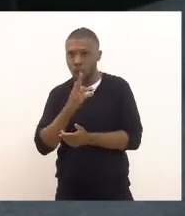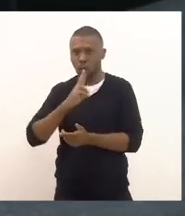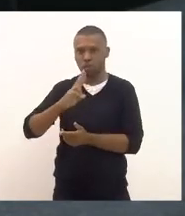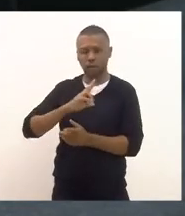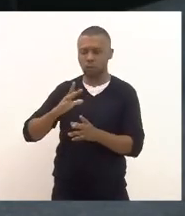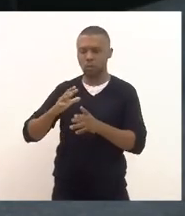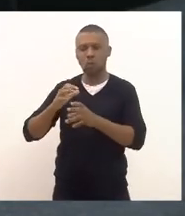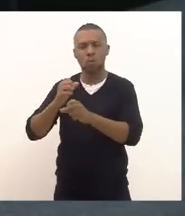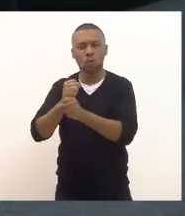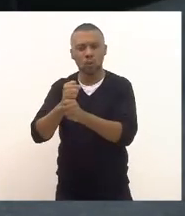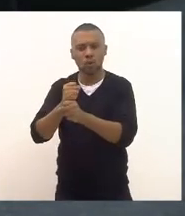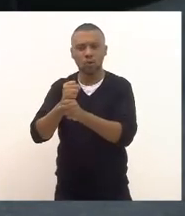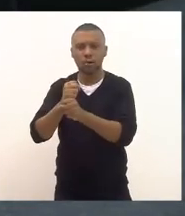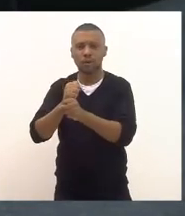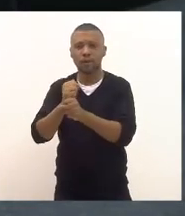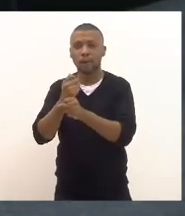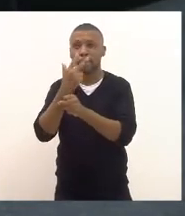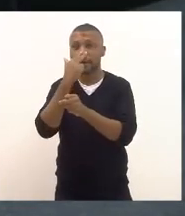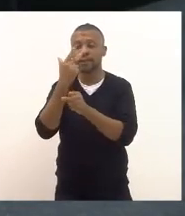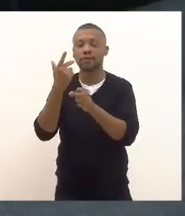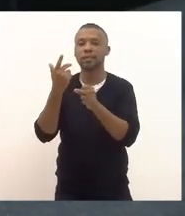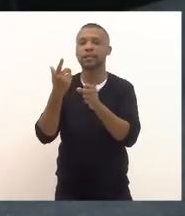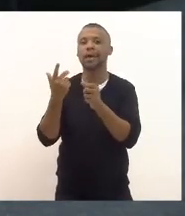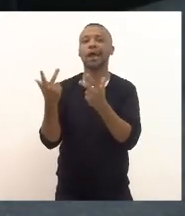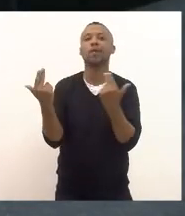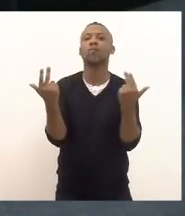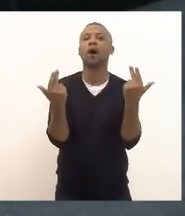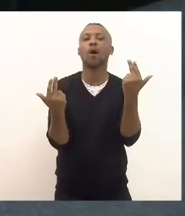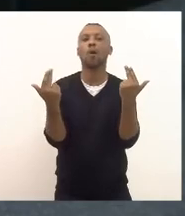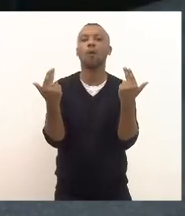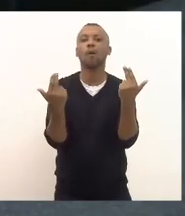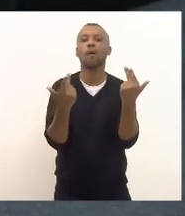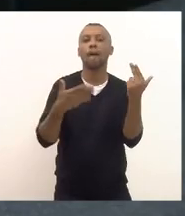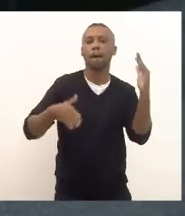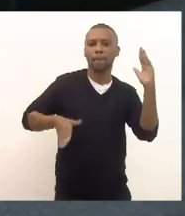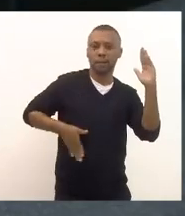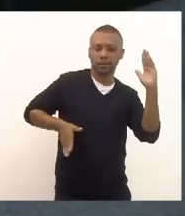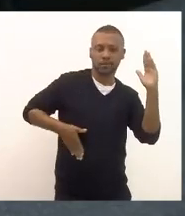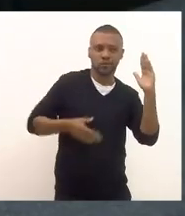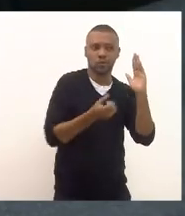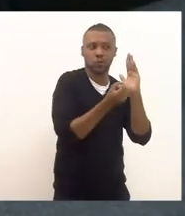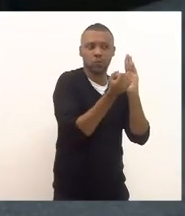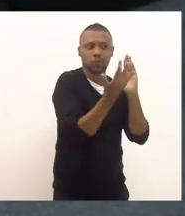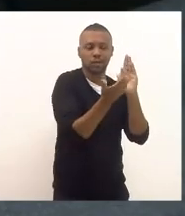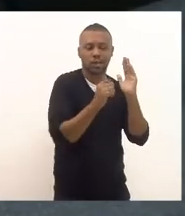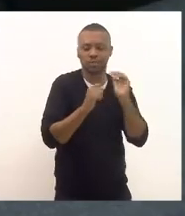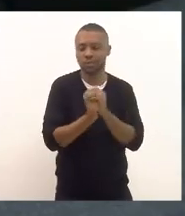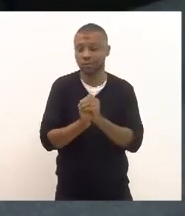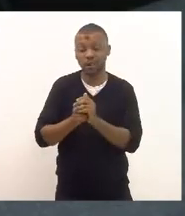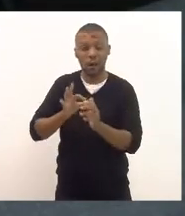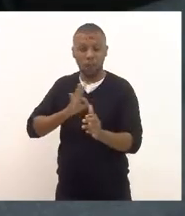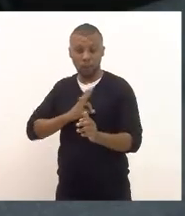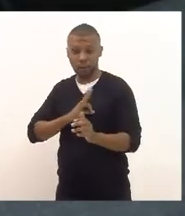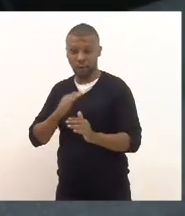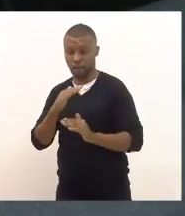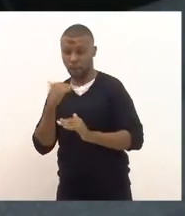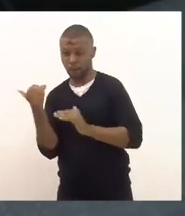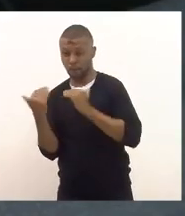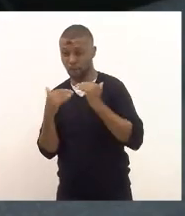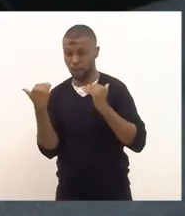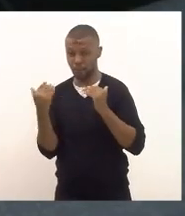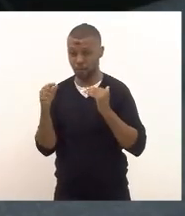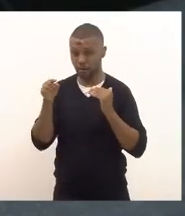operação os números fossem empatados deve morrer gente mas também tem que morrer